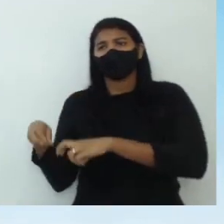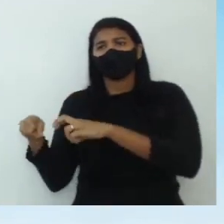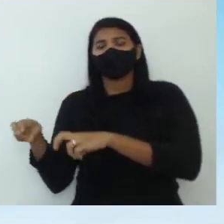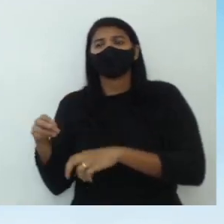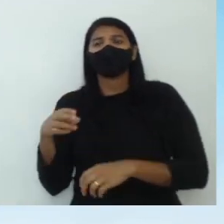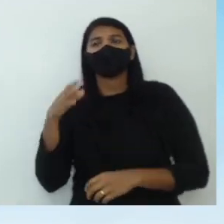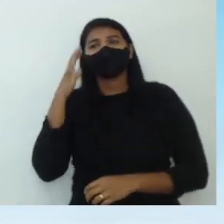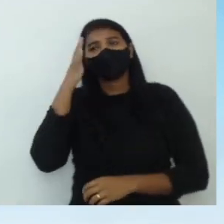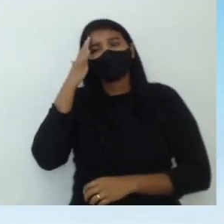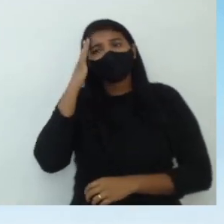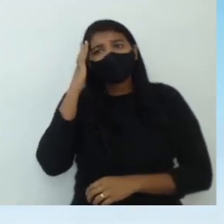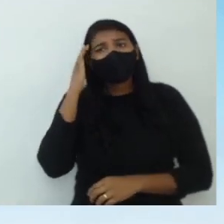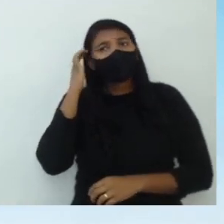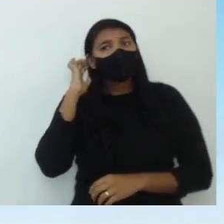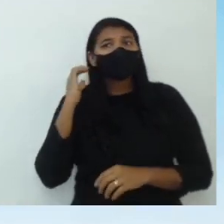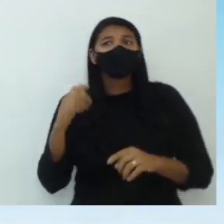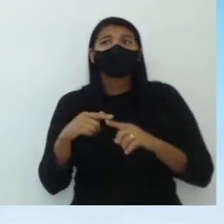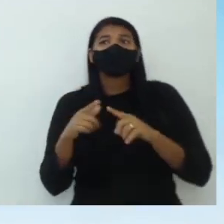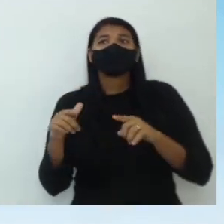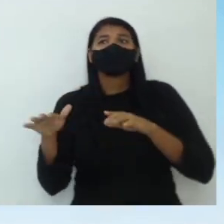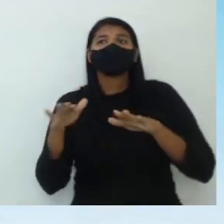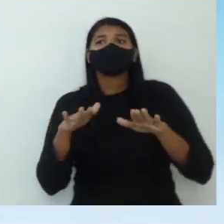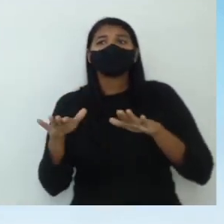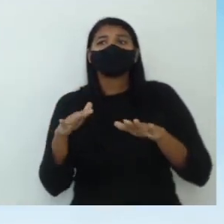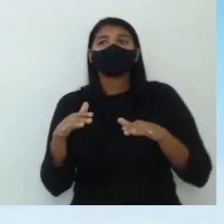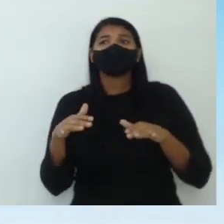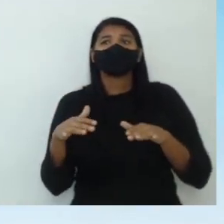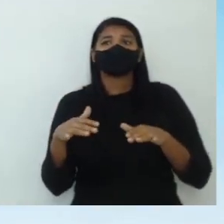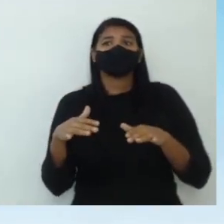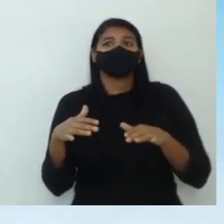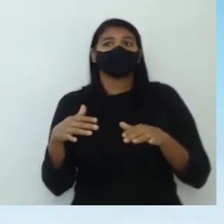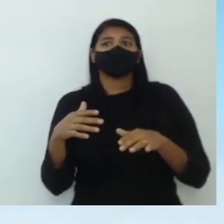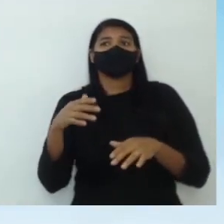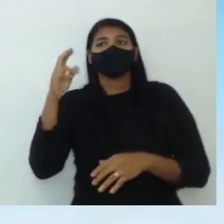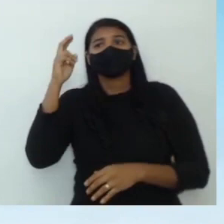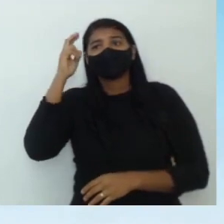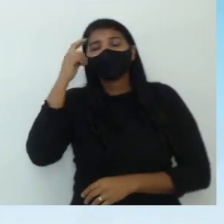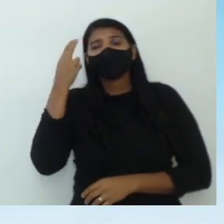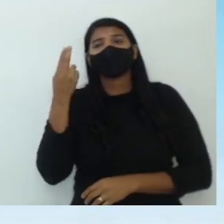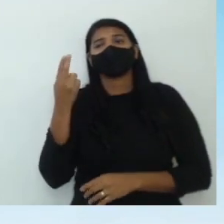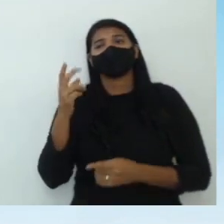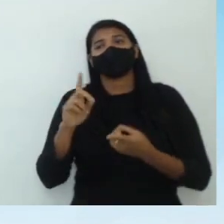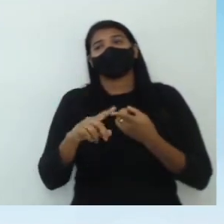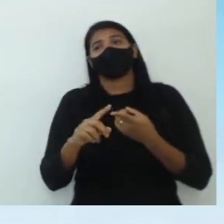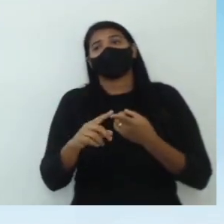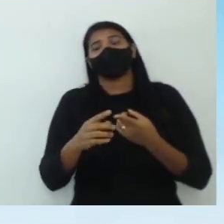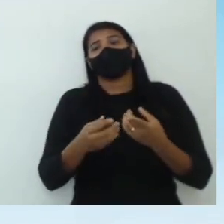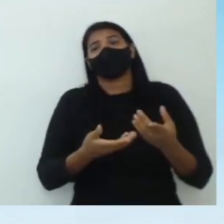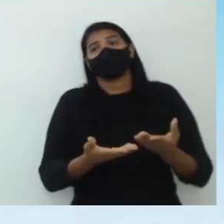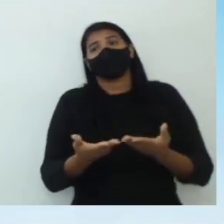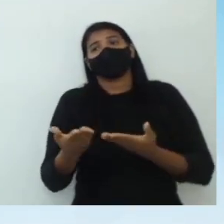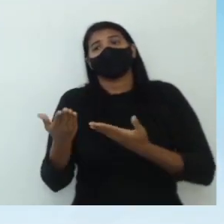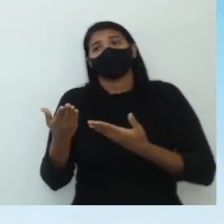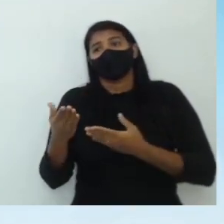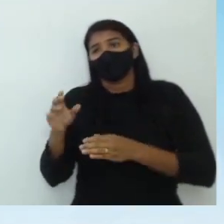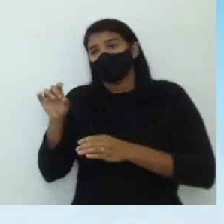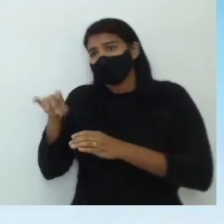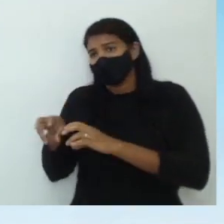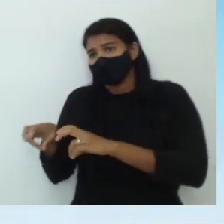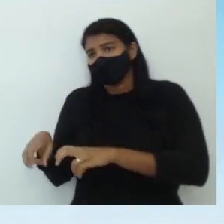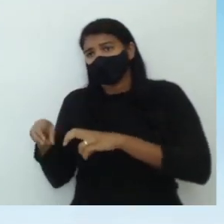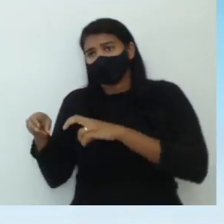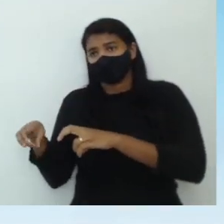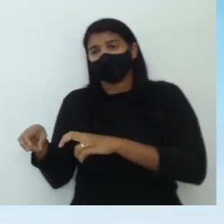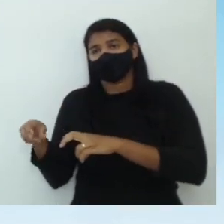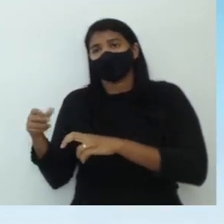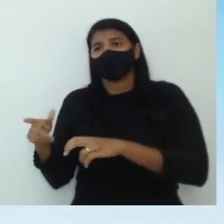mas assim, eu também vejo muita movimentação positiva de permacultura, né, que é uma forma de se plantar sem agredir